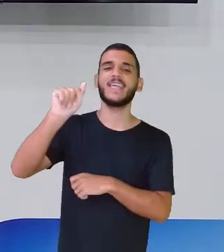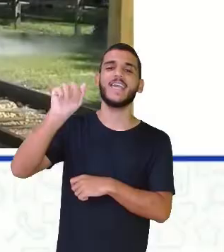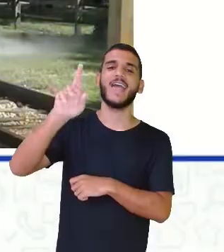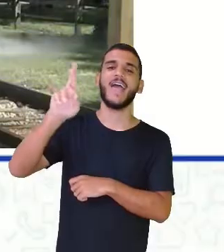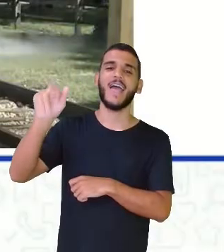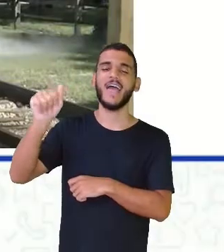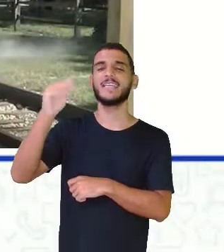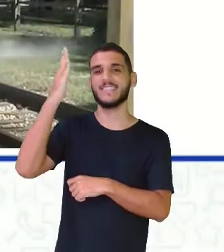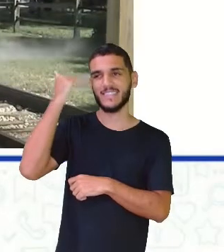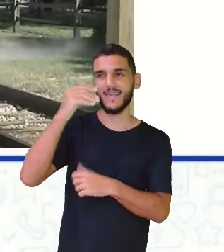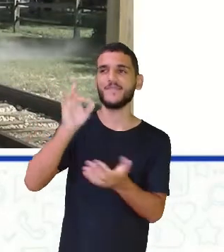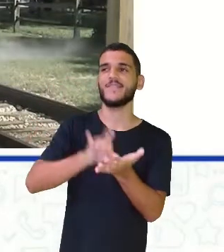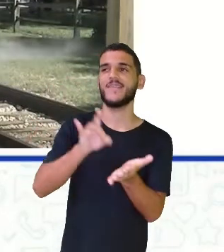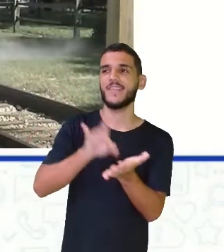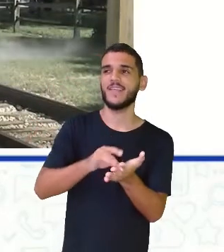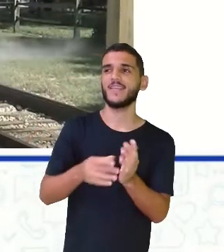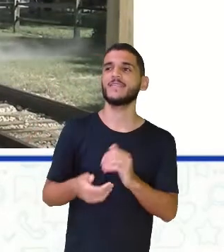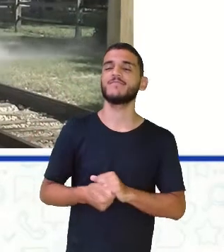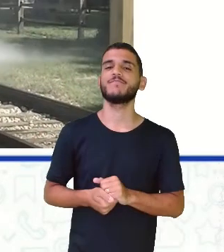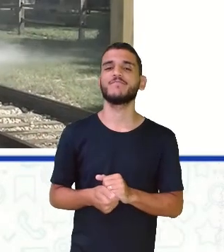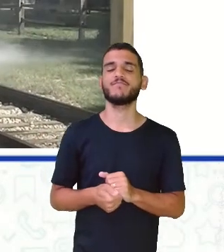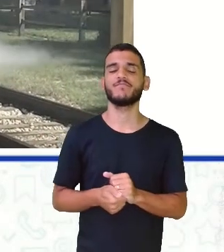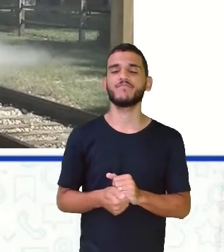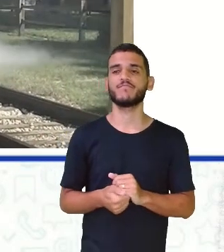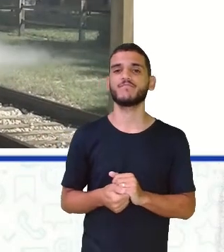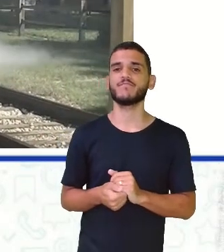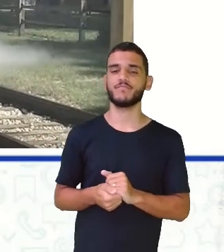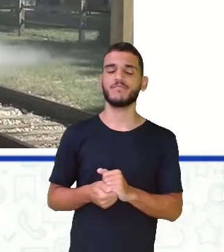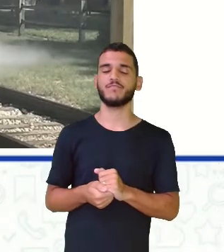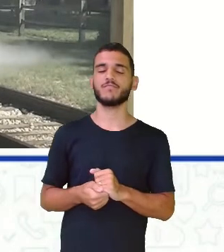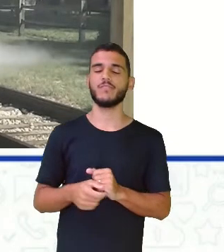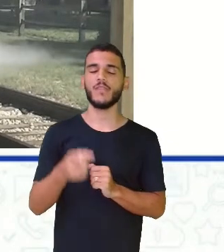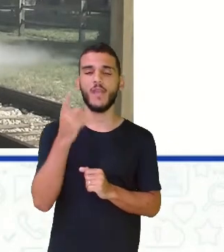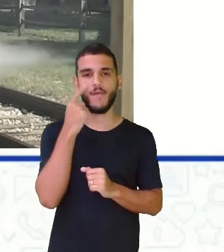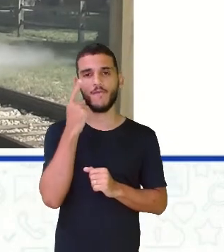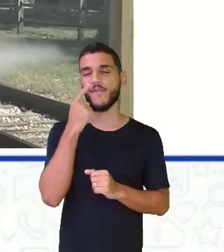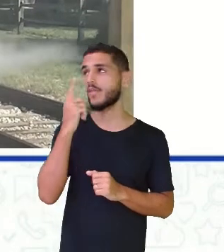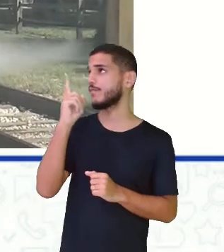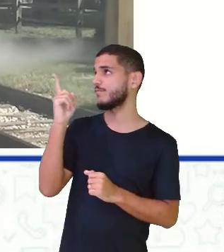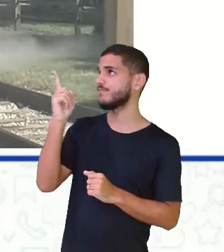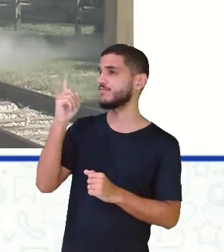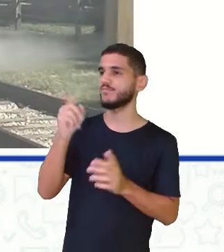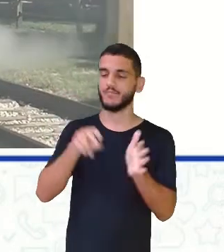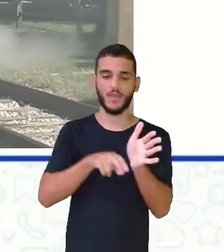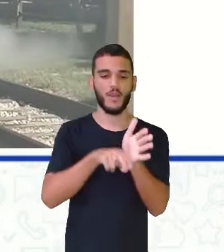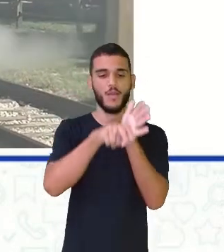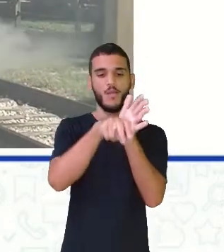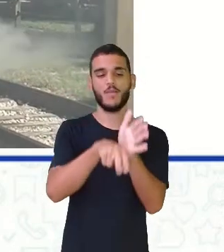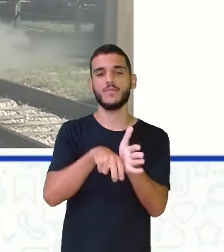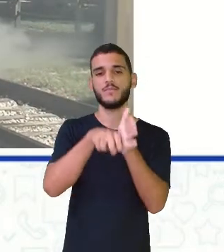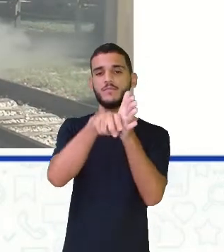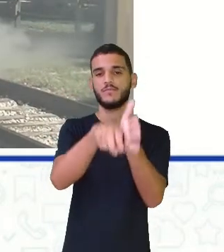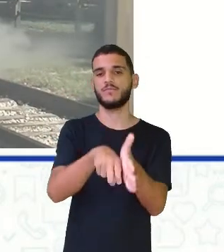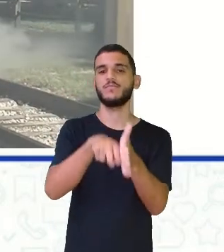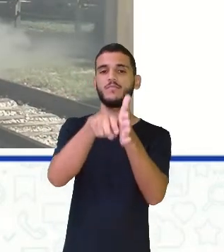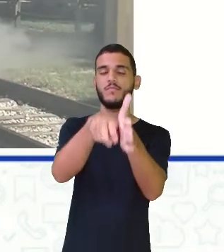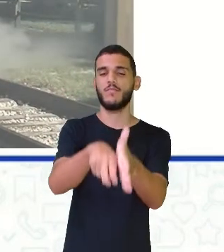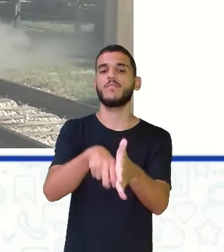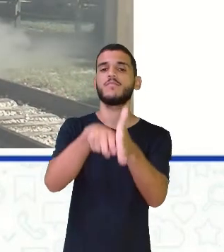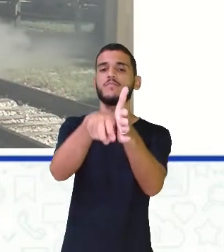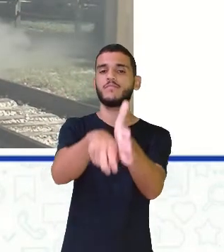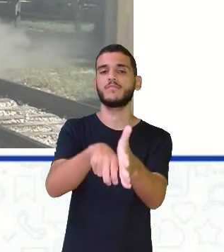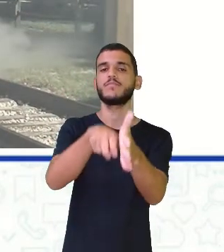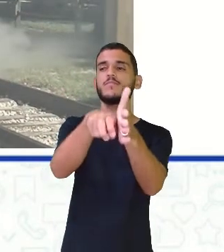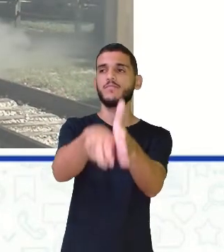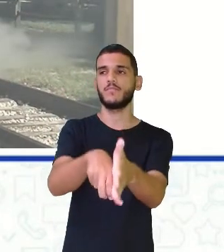ver aí mais uma sonoridade. Aí a gente está vendo um trem, né? A locomotiva aí à